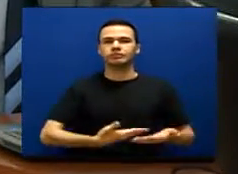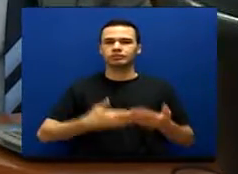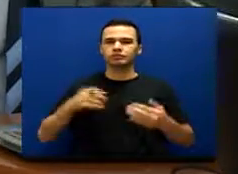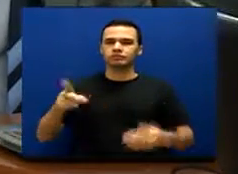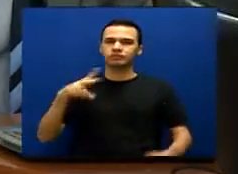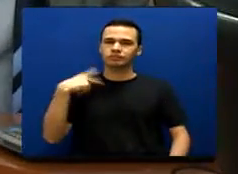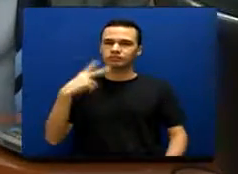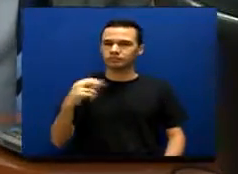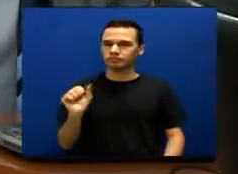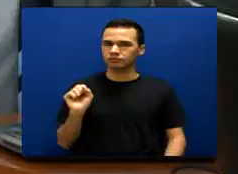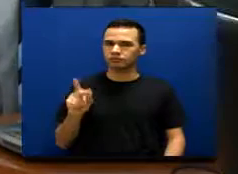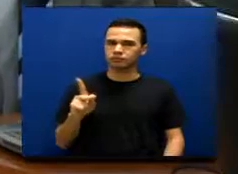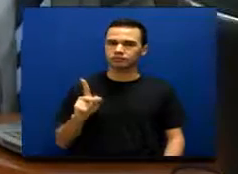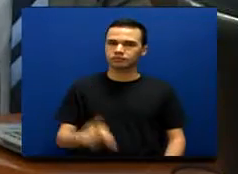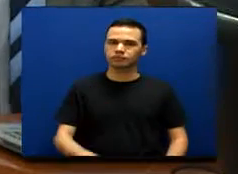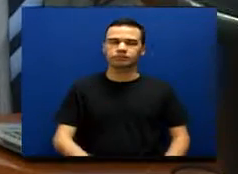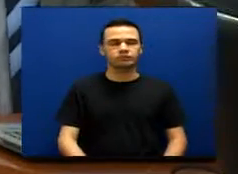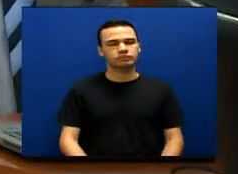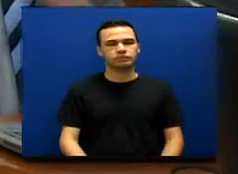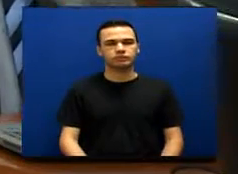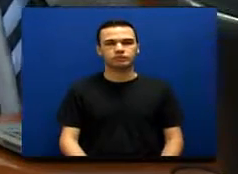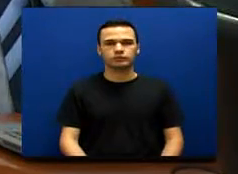senhora vereadora, ok?